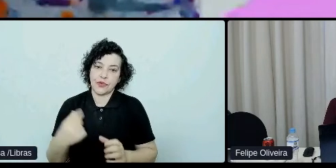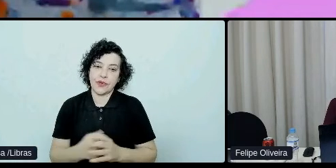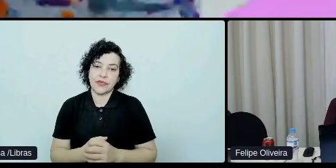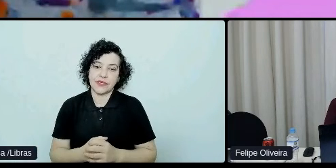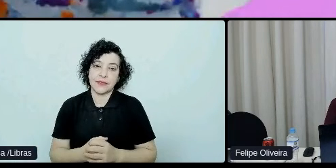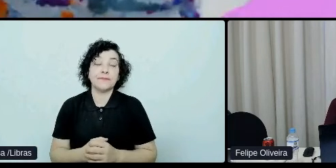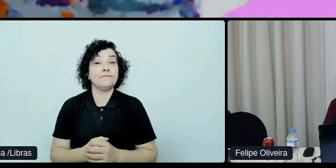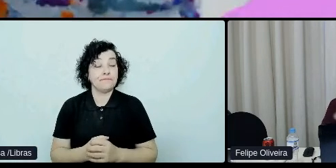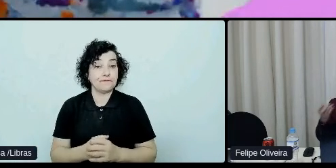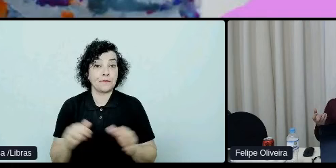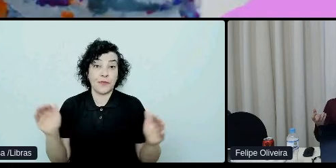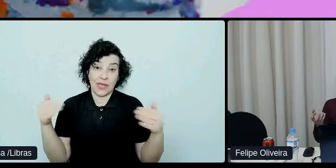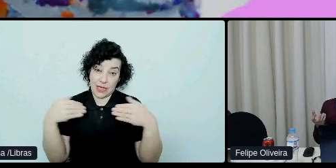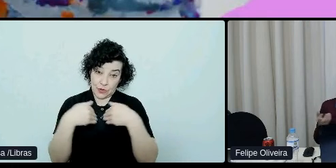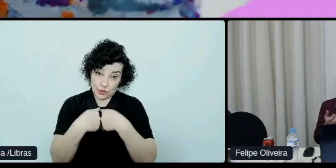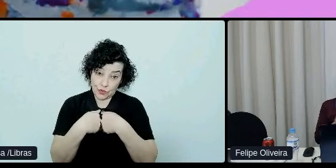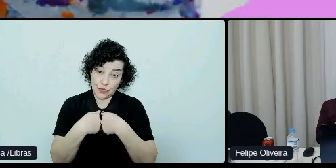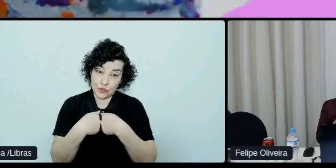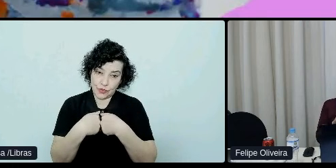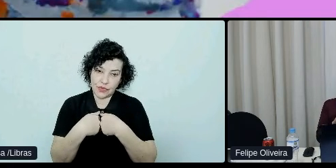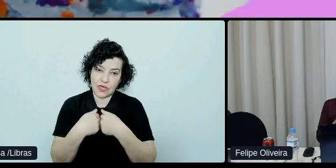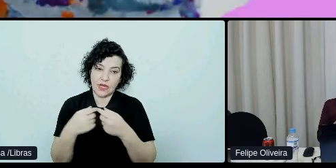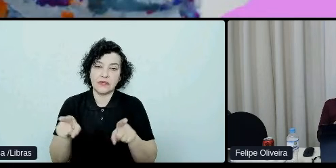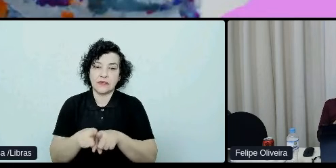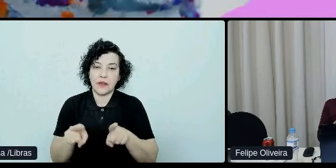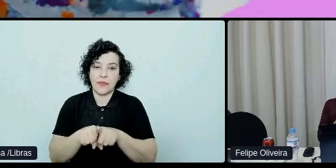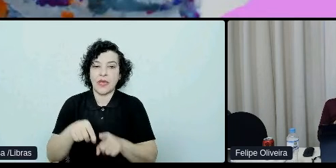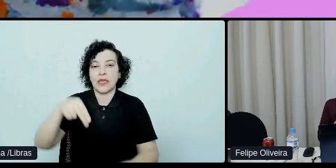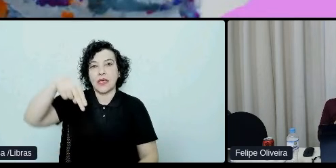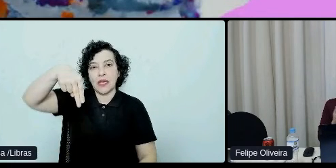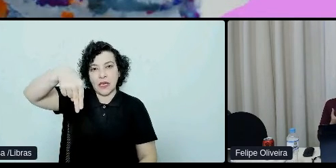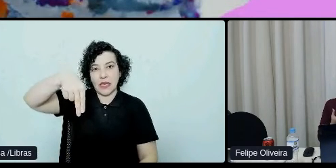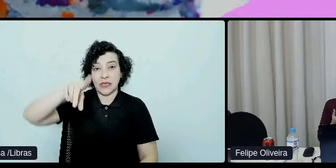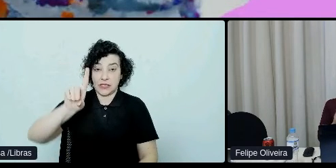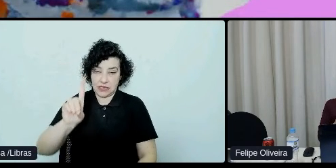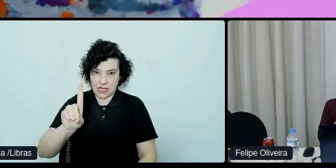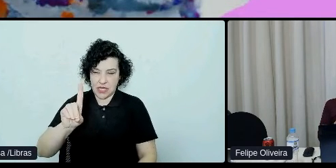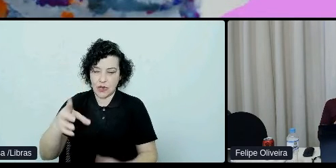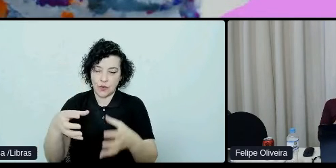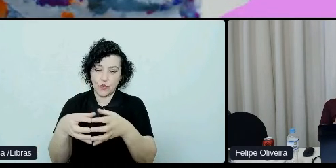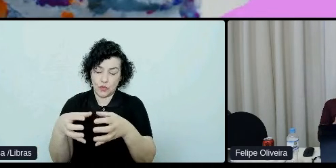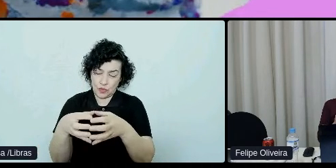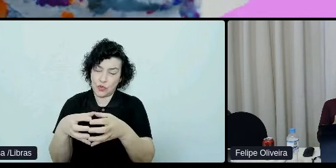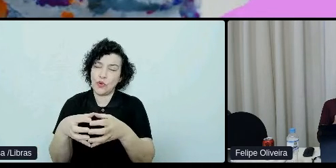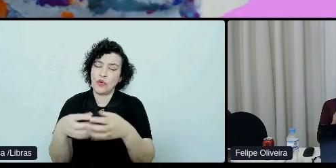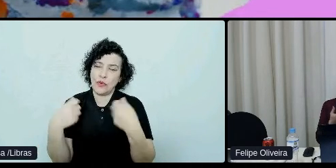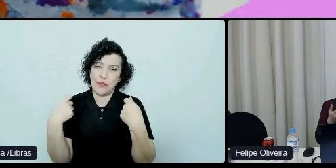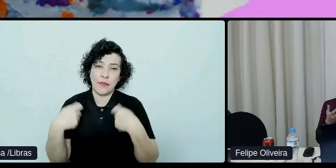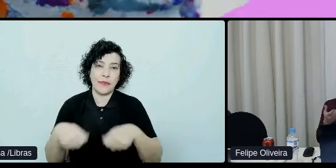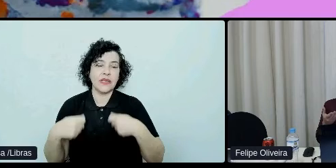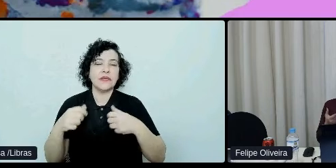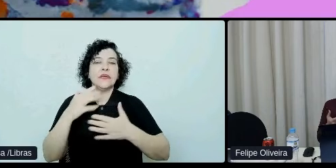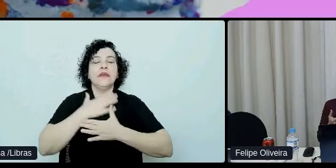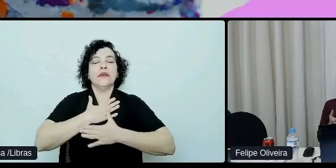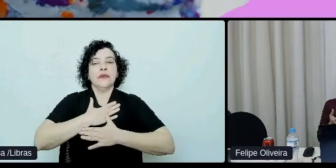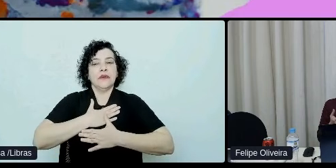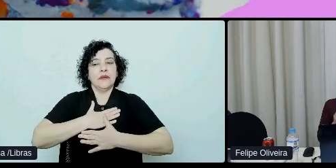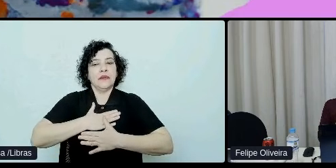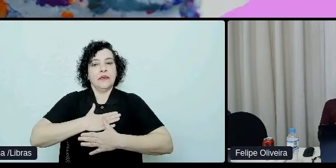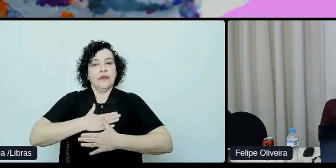é autista ou quem é neurodivergente consiga ter um nível de conforto, um nível de paz ali para